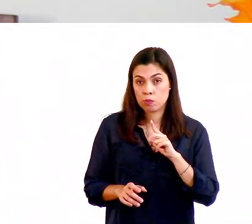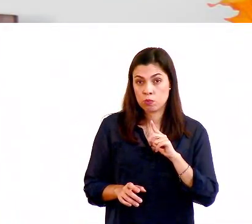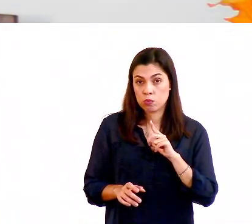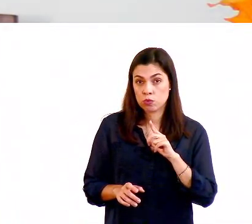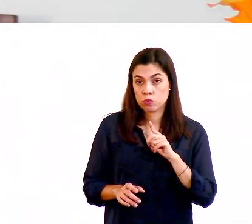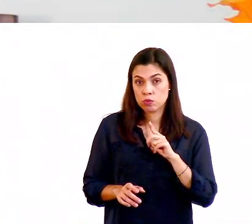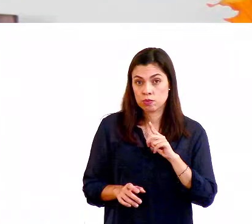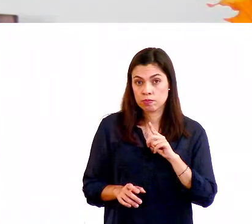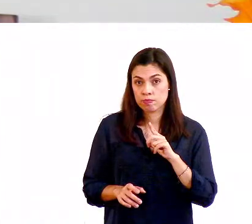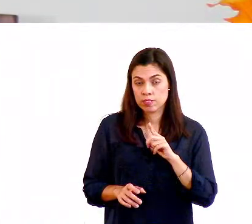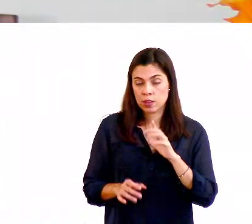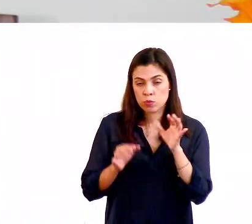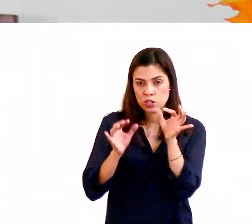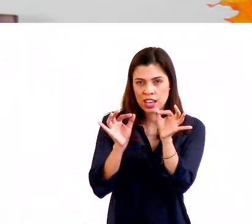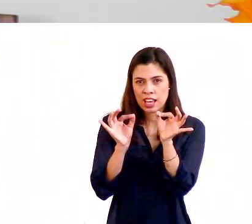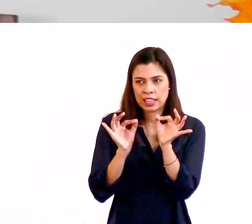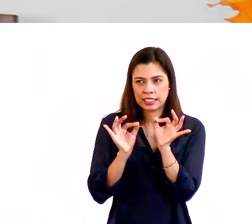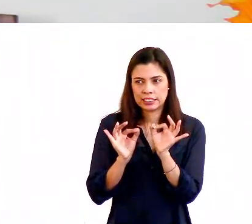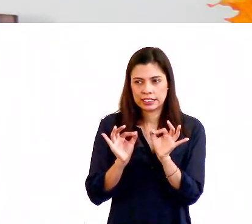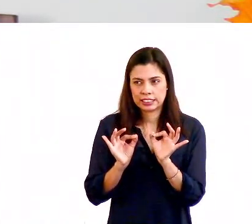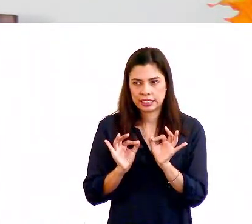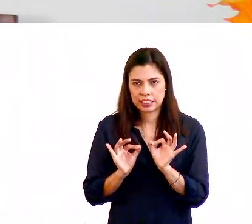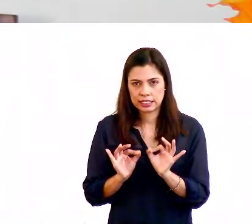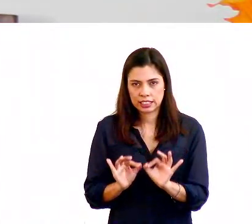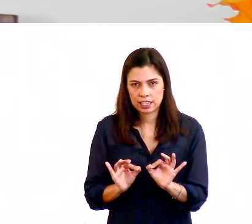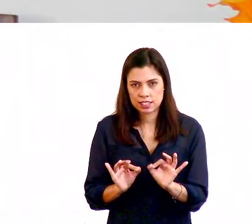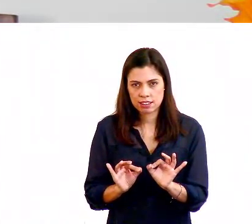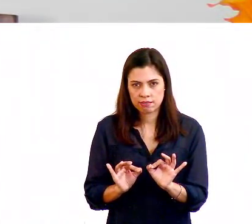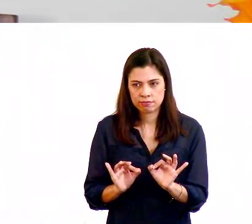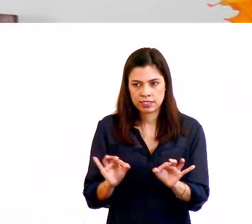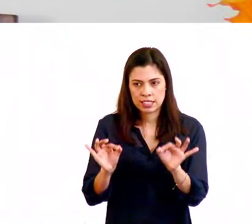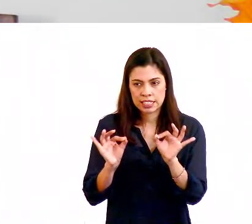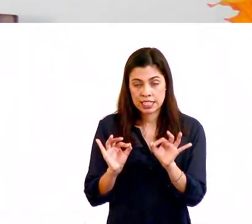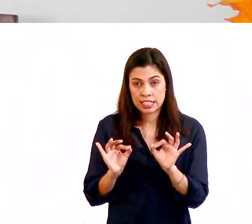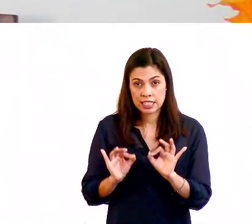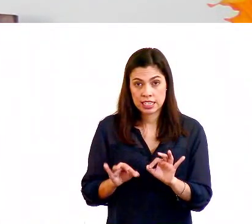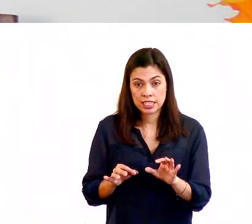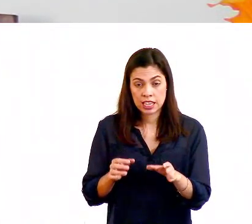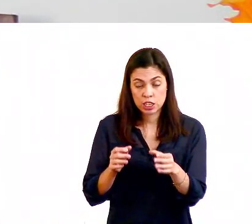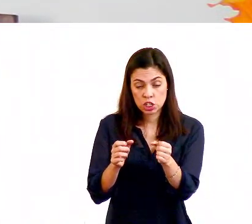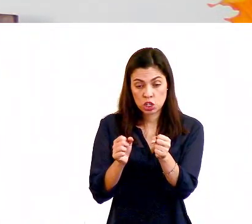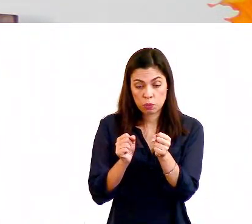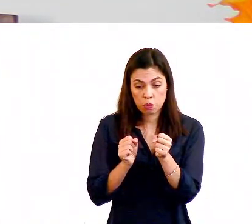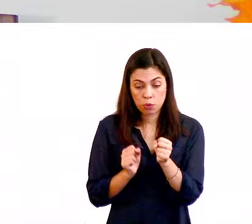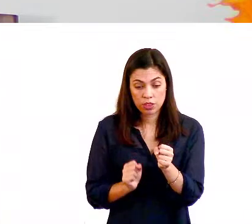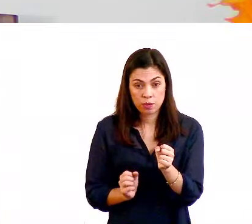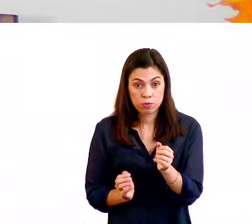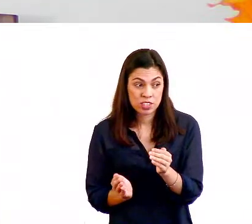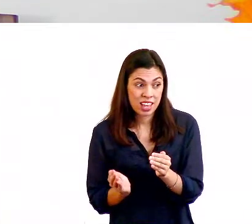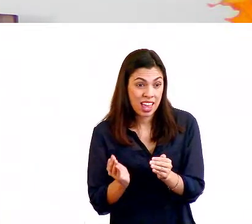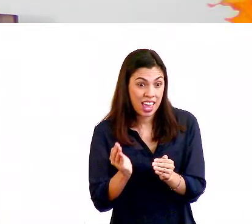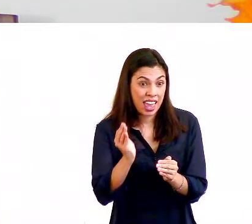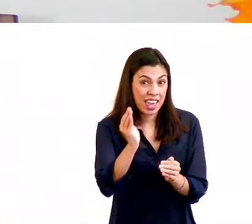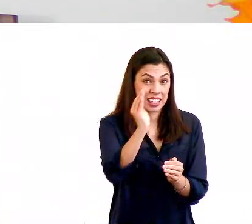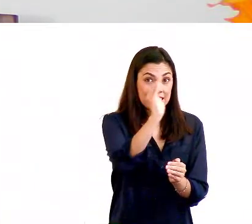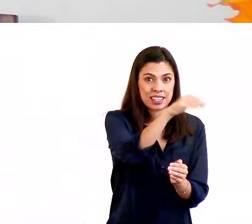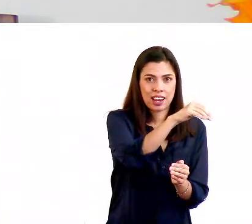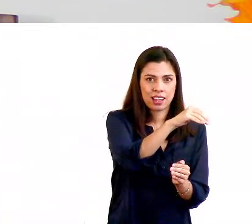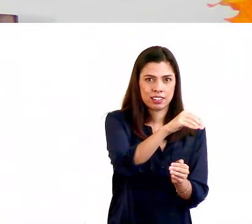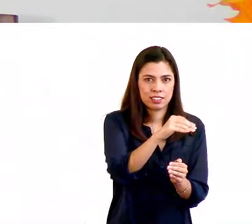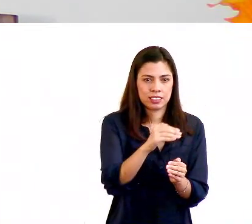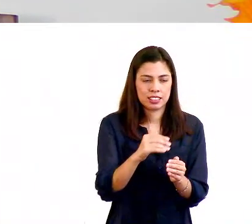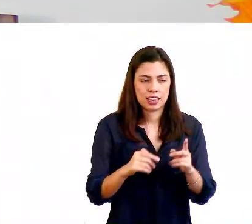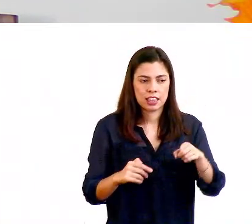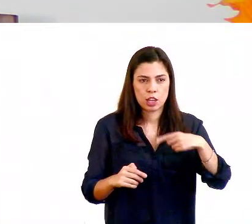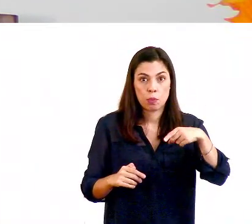penetra não lá na profundeza do mar, não lá no fundo do mar, mas além do véu. É uma âncora jogada para além